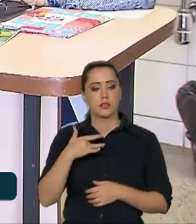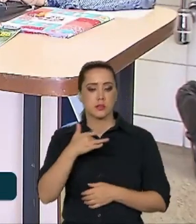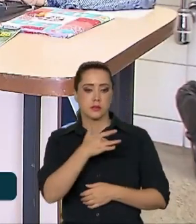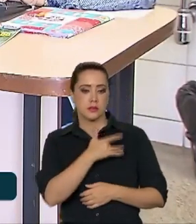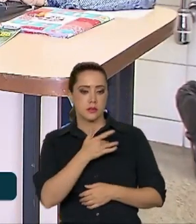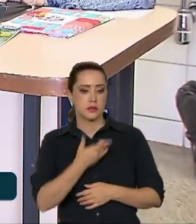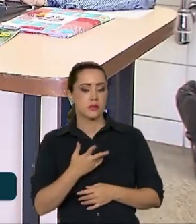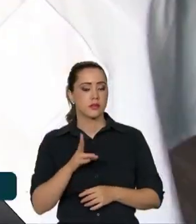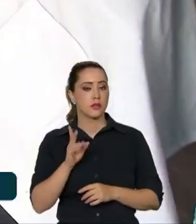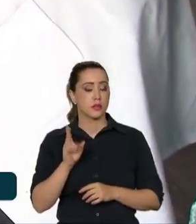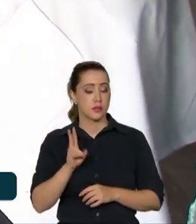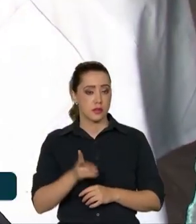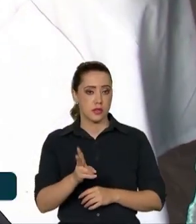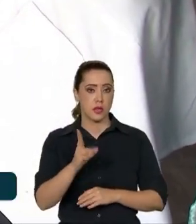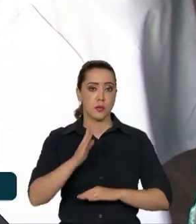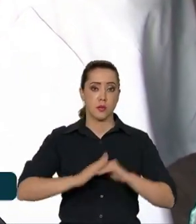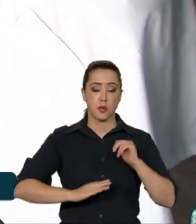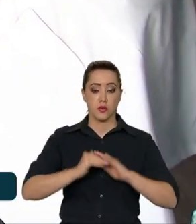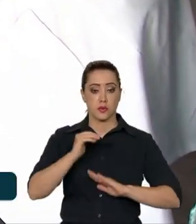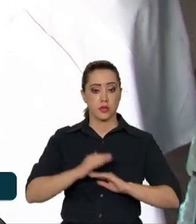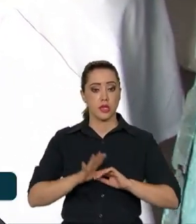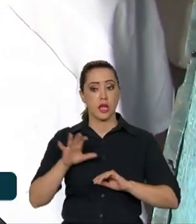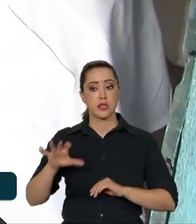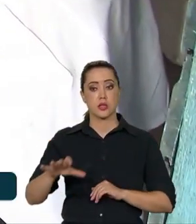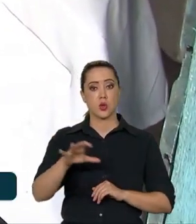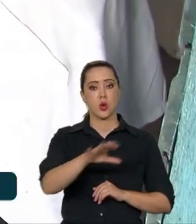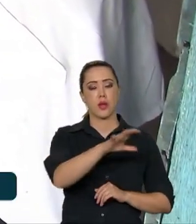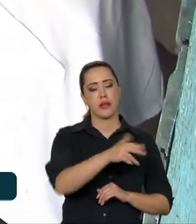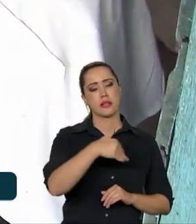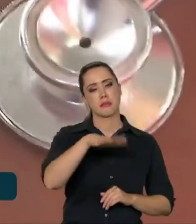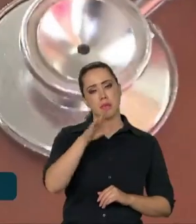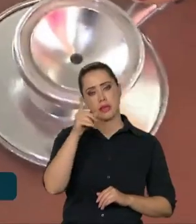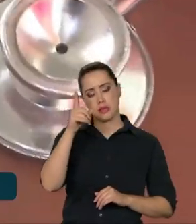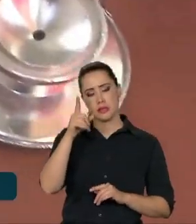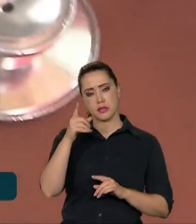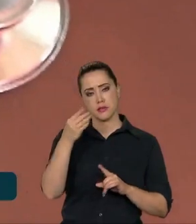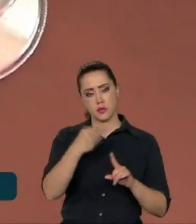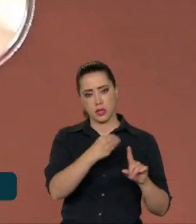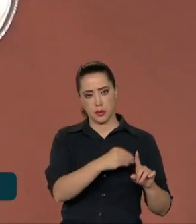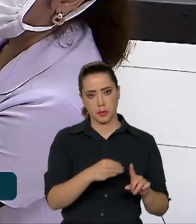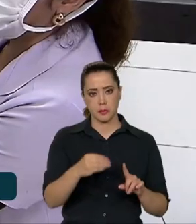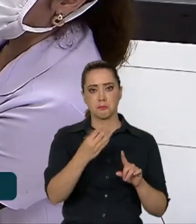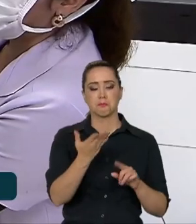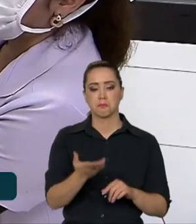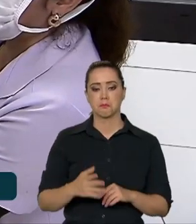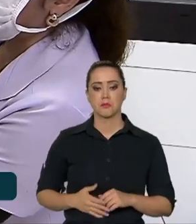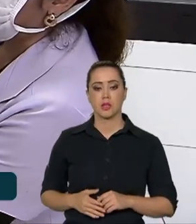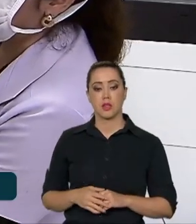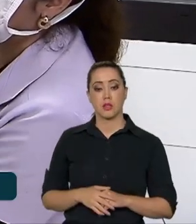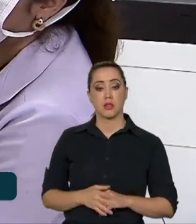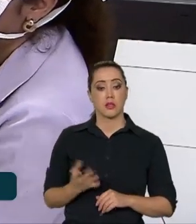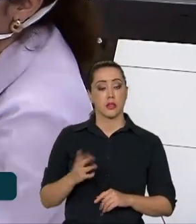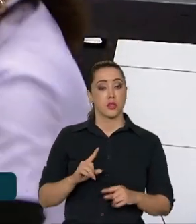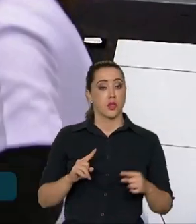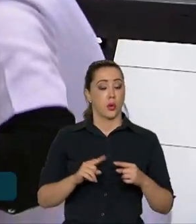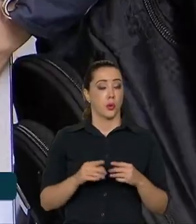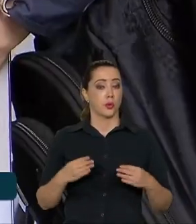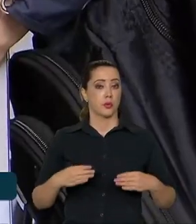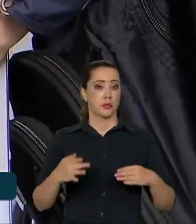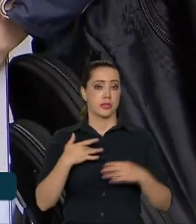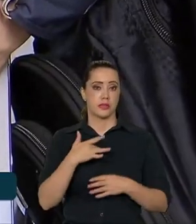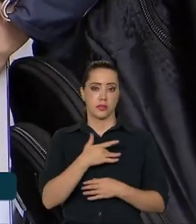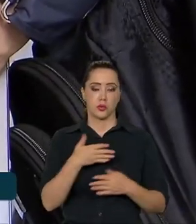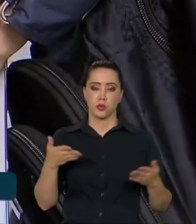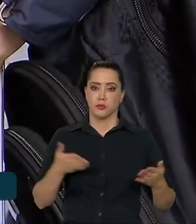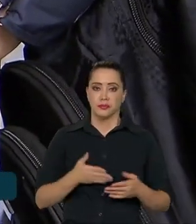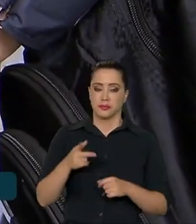saúde e fixar profissionais em áreas de maior vulnerabilidade. Segundo o Ministério da Saúde, existem hoje no